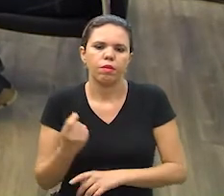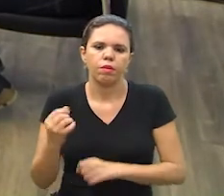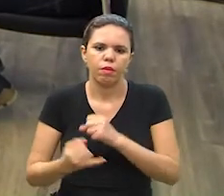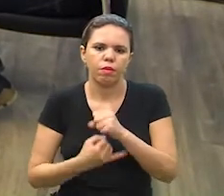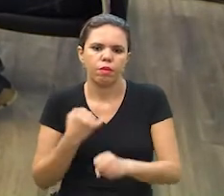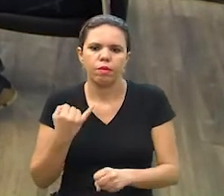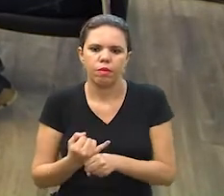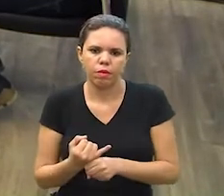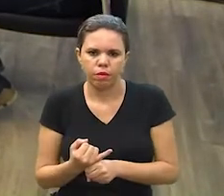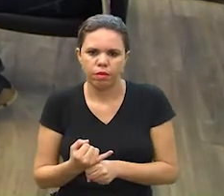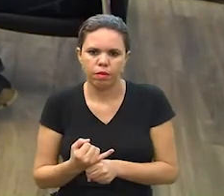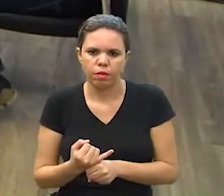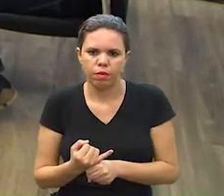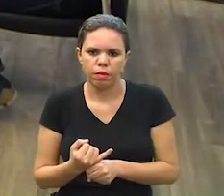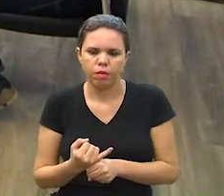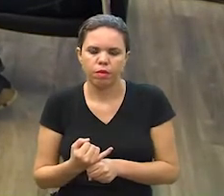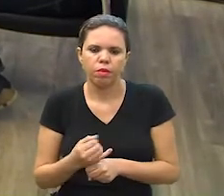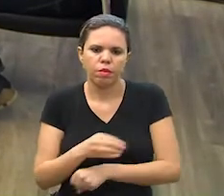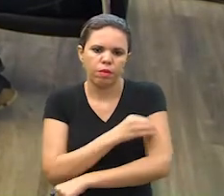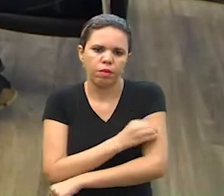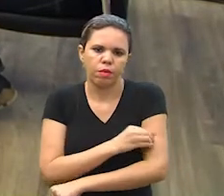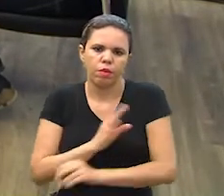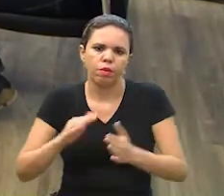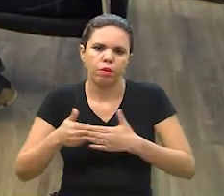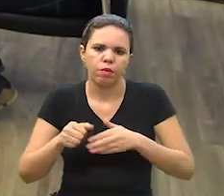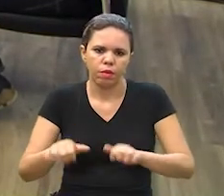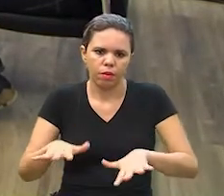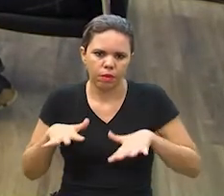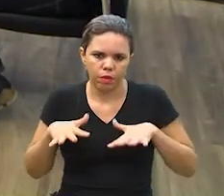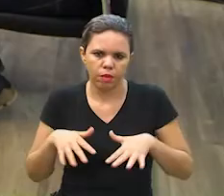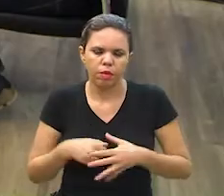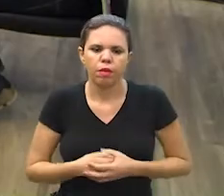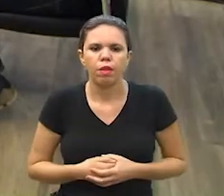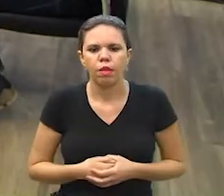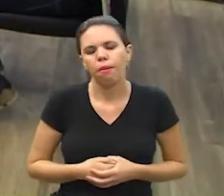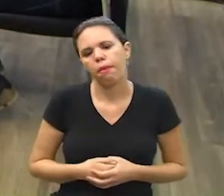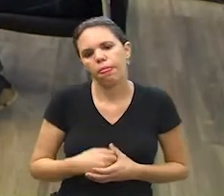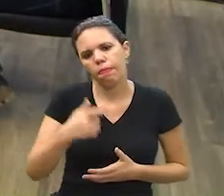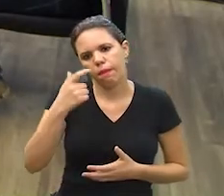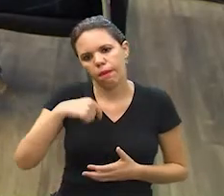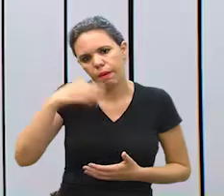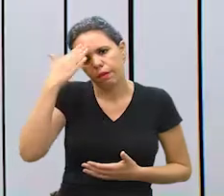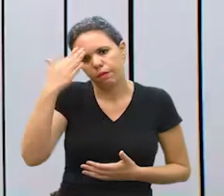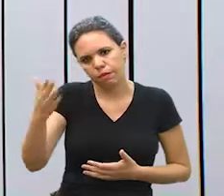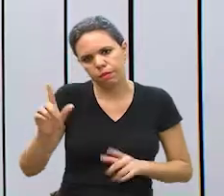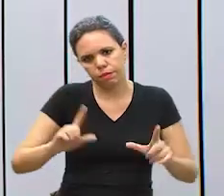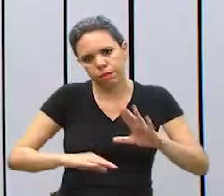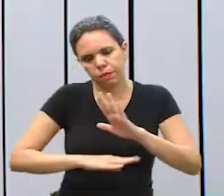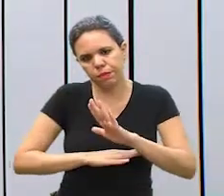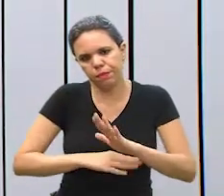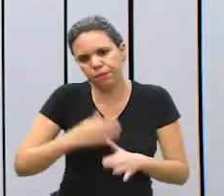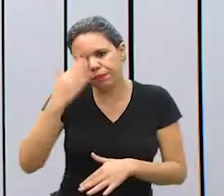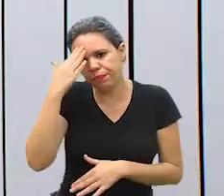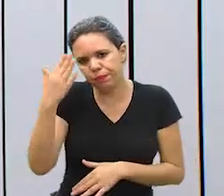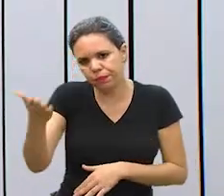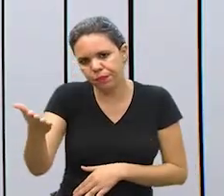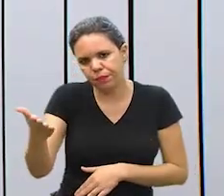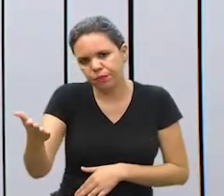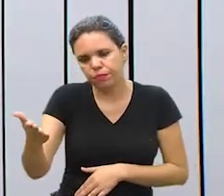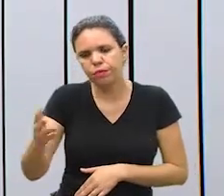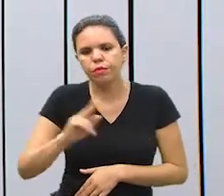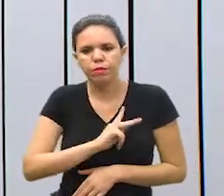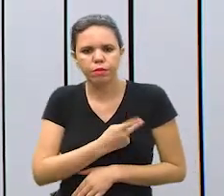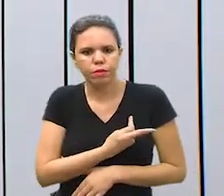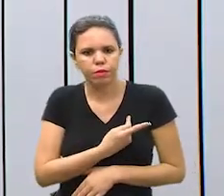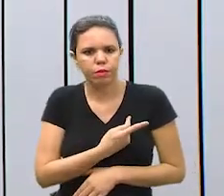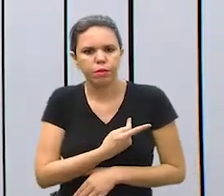forma virtual, álcool em gel, fechada ainda ao público. Eu agradeço a TV Câmara, agradeço o Paulo